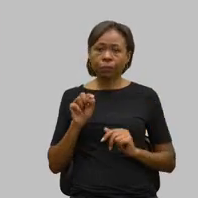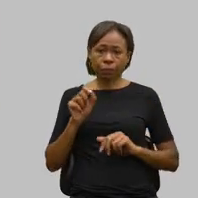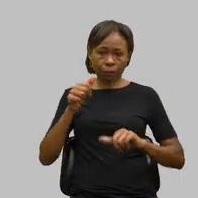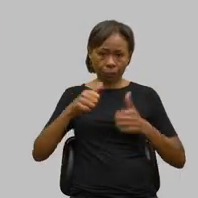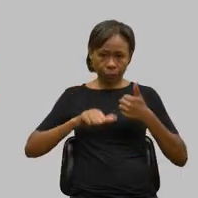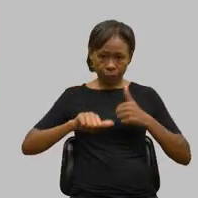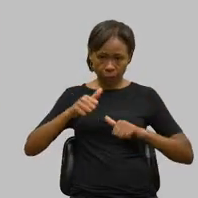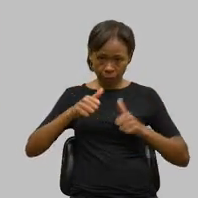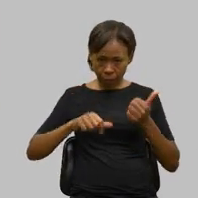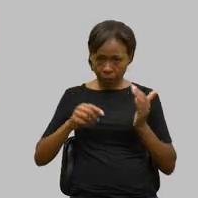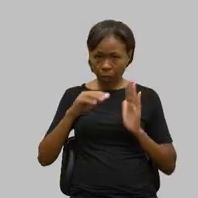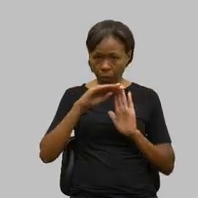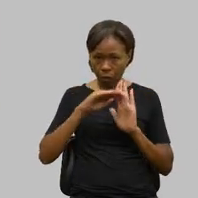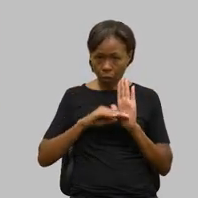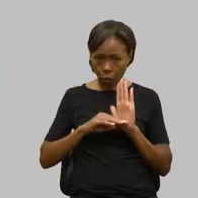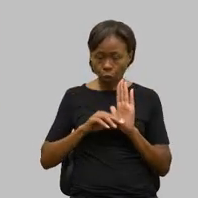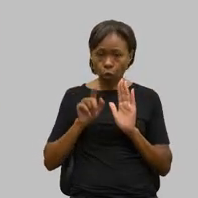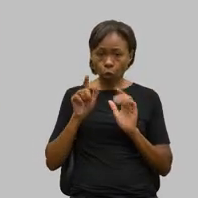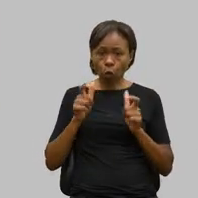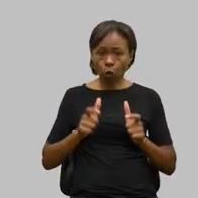por exemplo, do Norte,